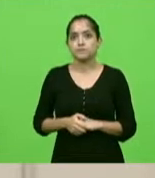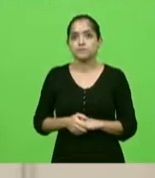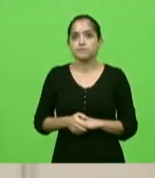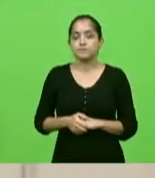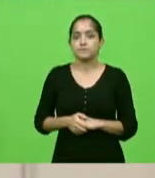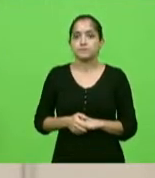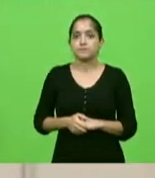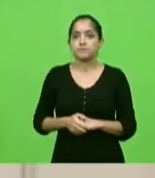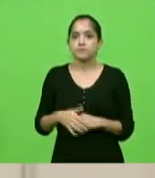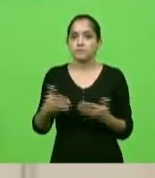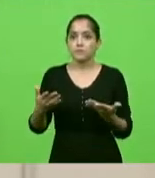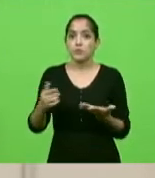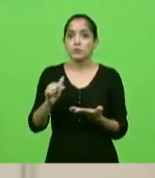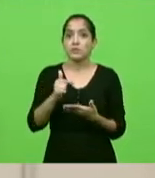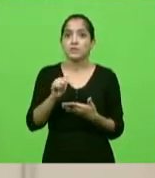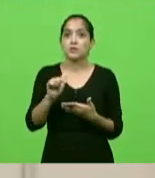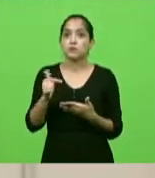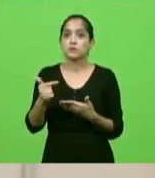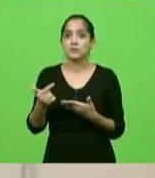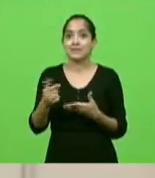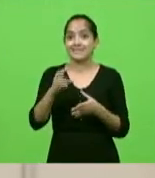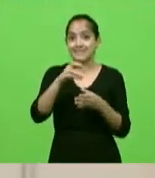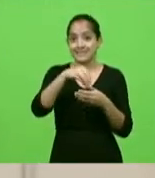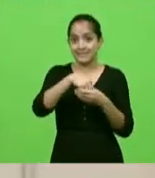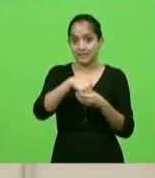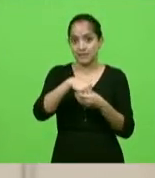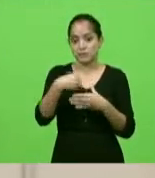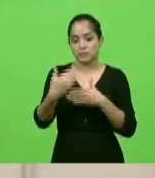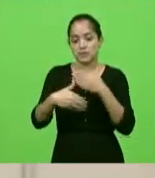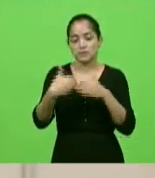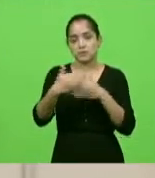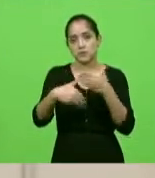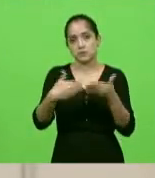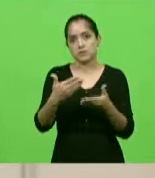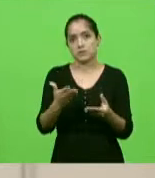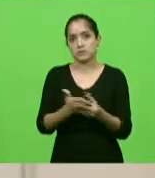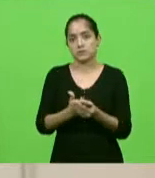né? O que não haverá dentro deste processo.